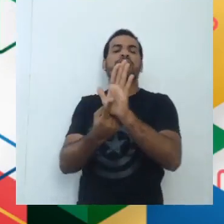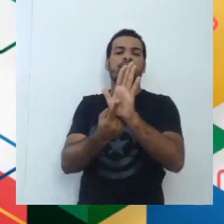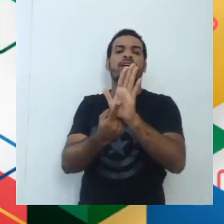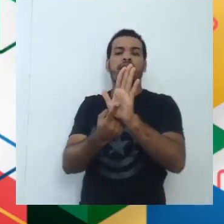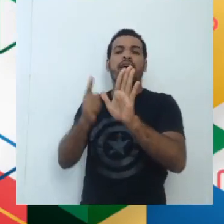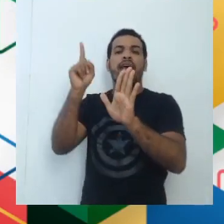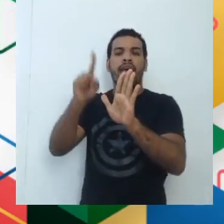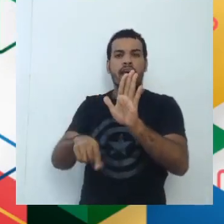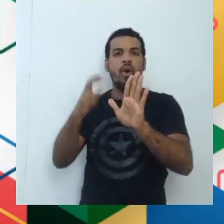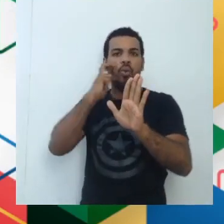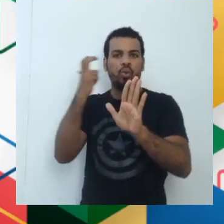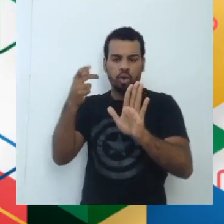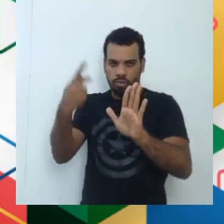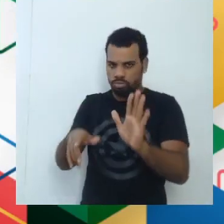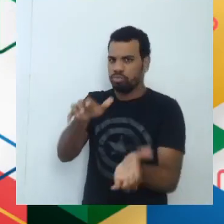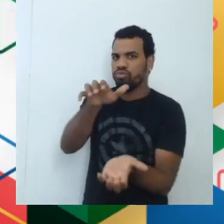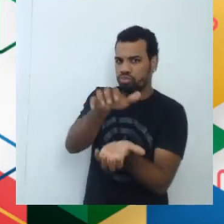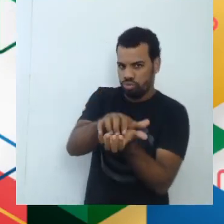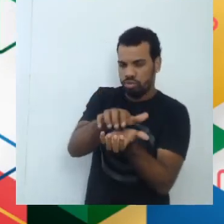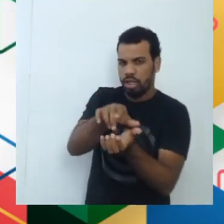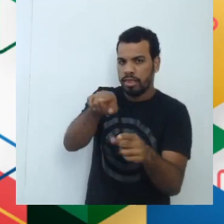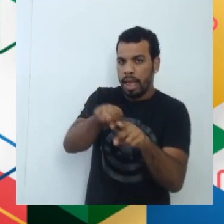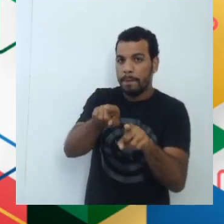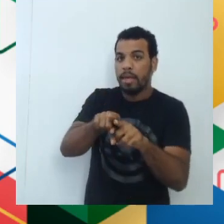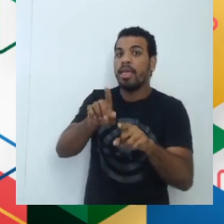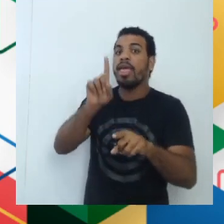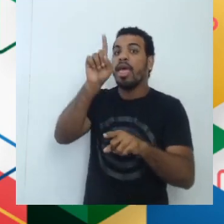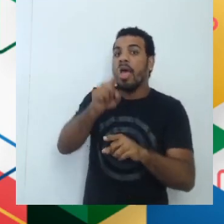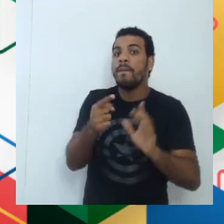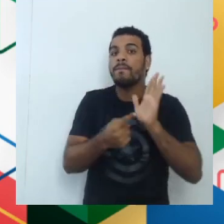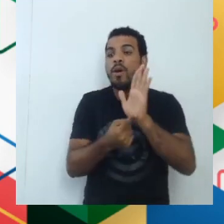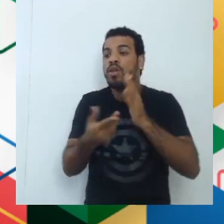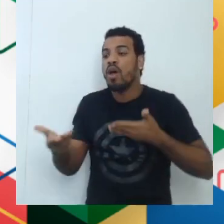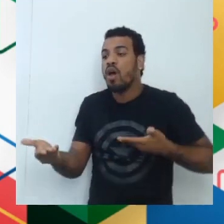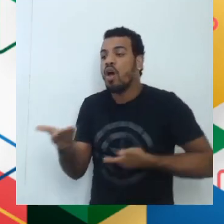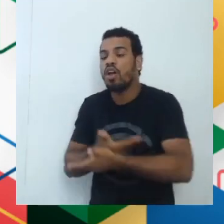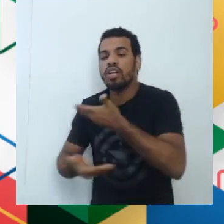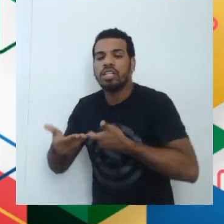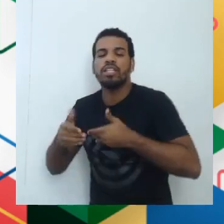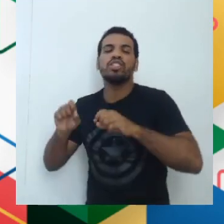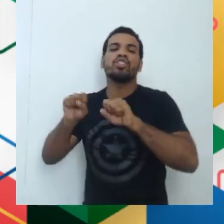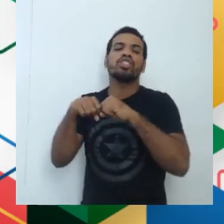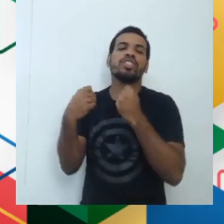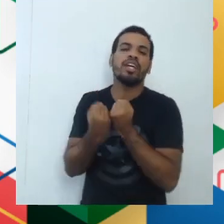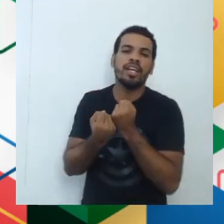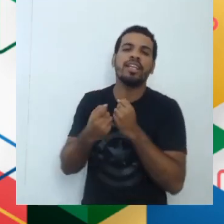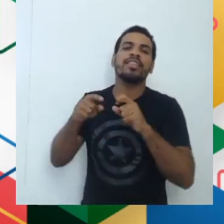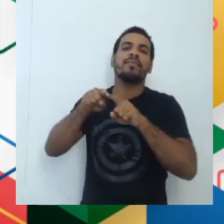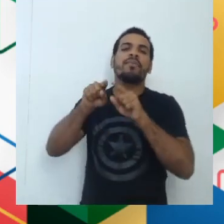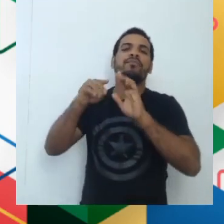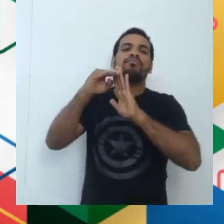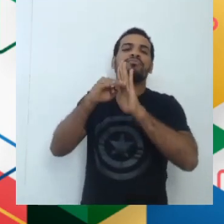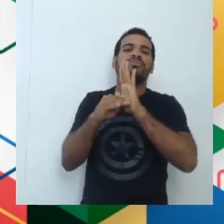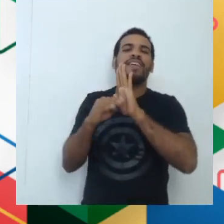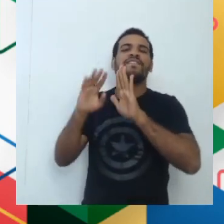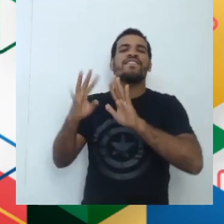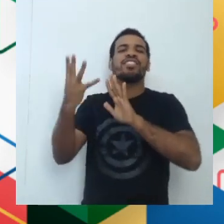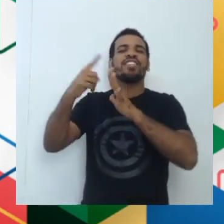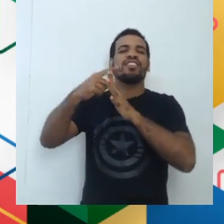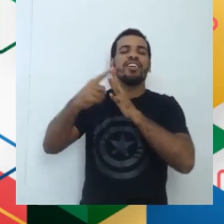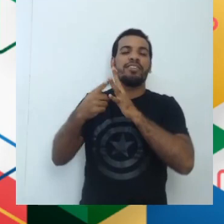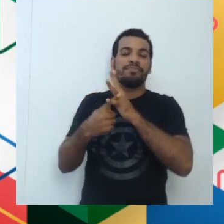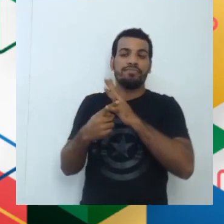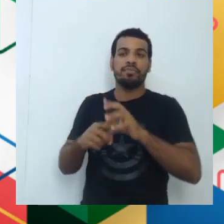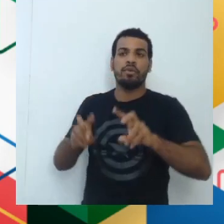o acervo cultural do Estado, mas também regulam as relações sociais e o calendário festivo. Então, sobre